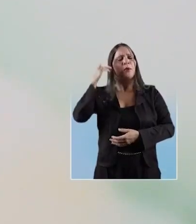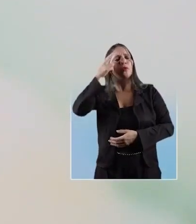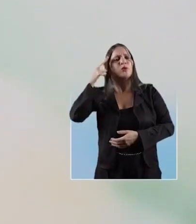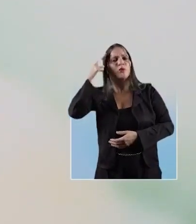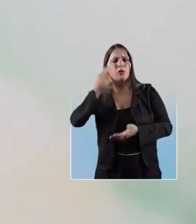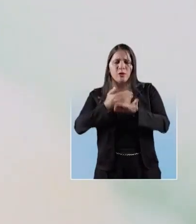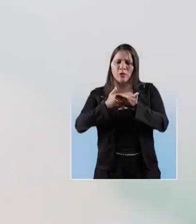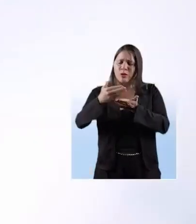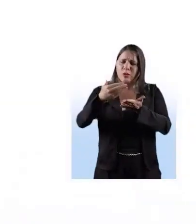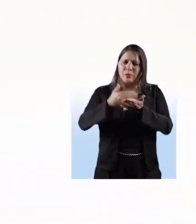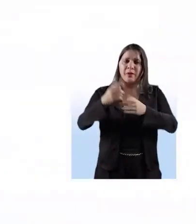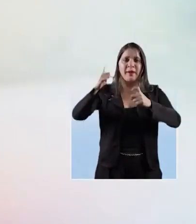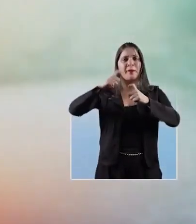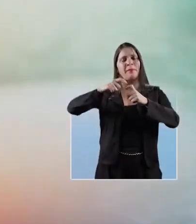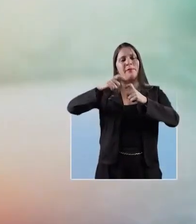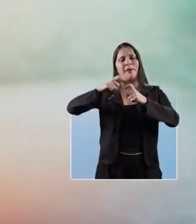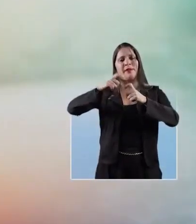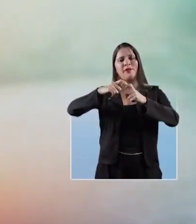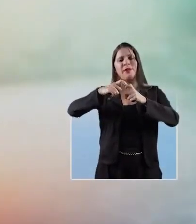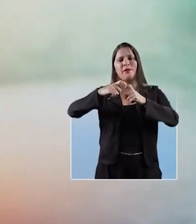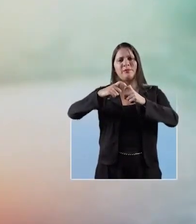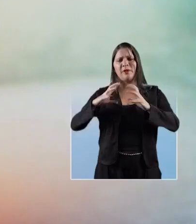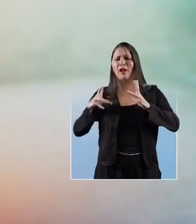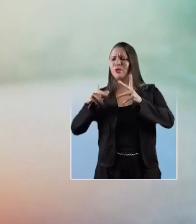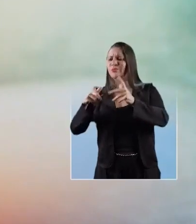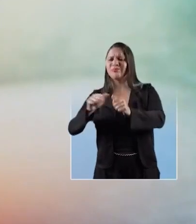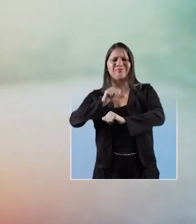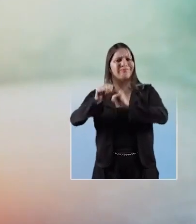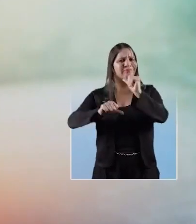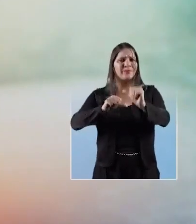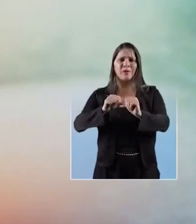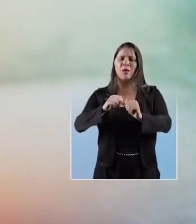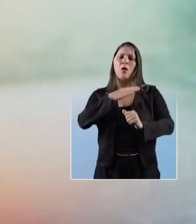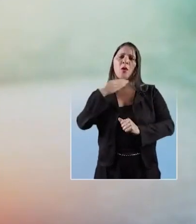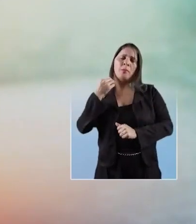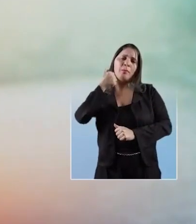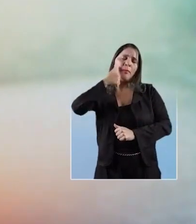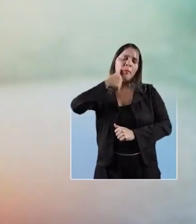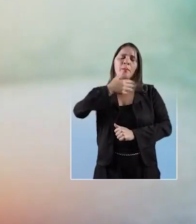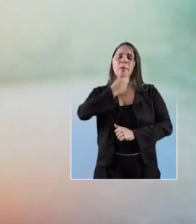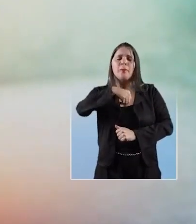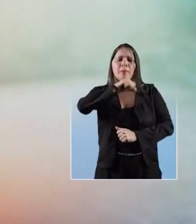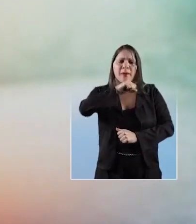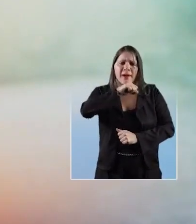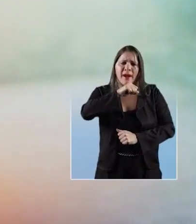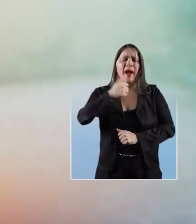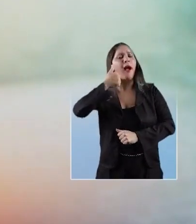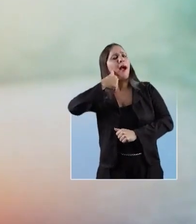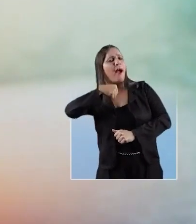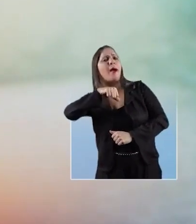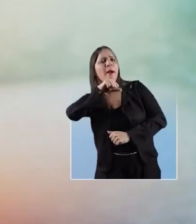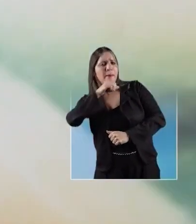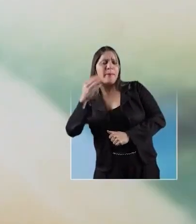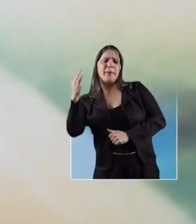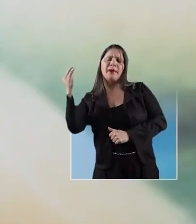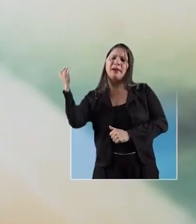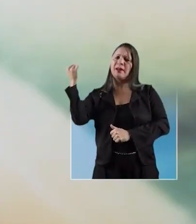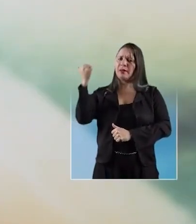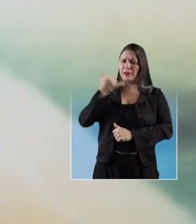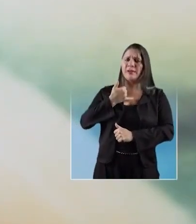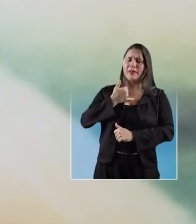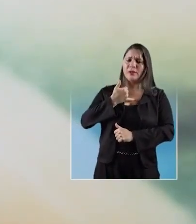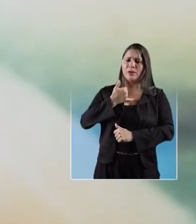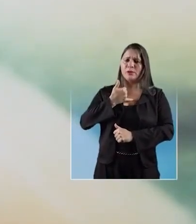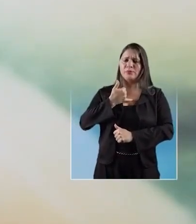O meu sonho inicial era ser médica e tudo mudou com o falecimento do meu pai. E a minha mãe,